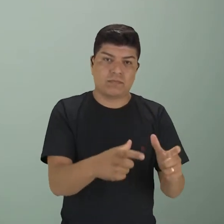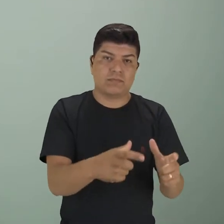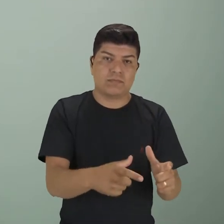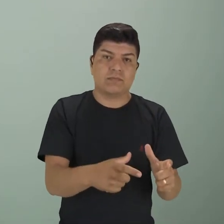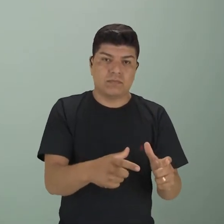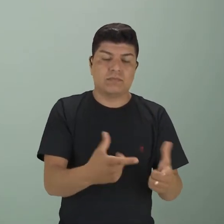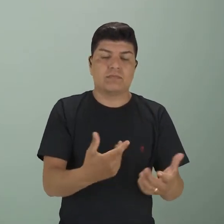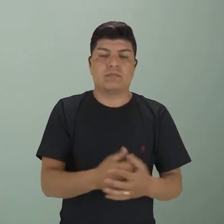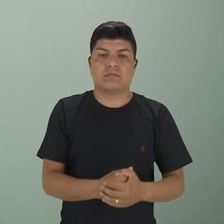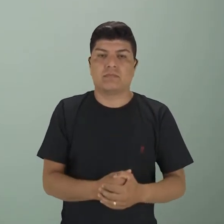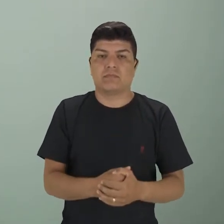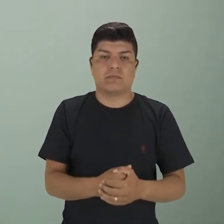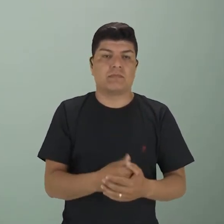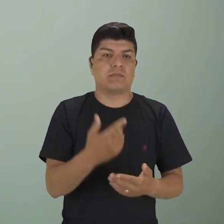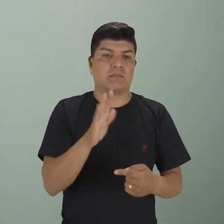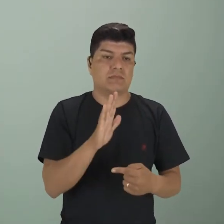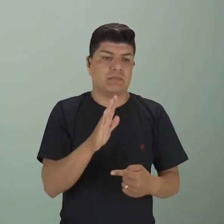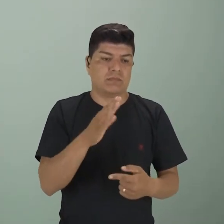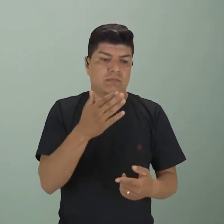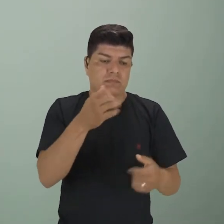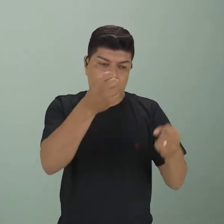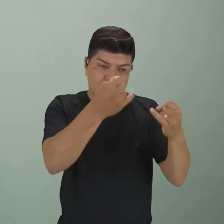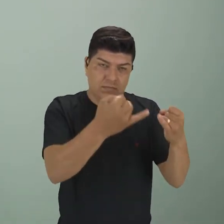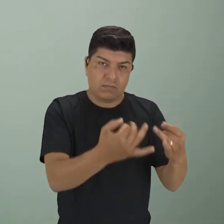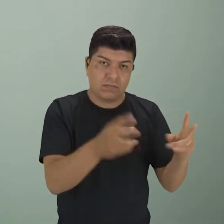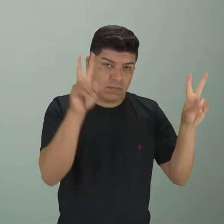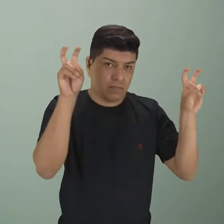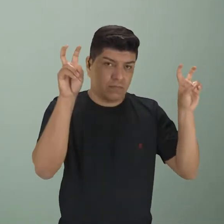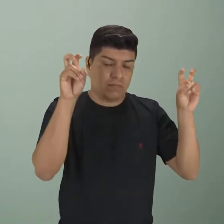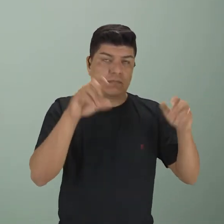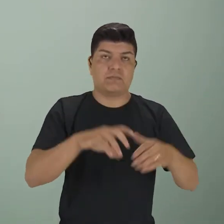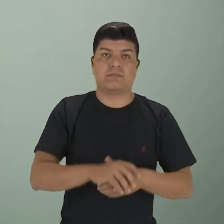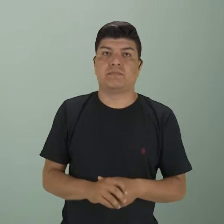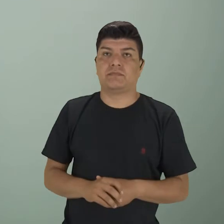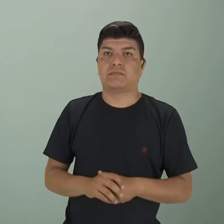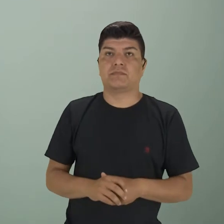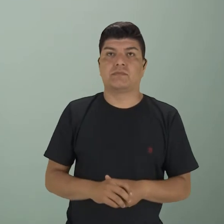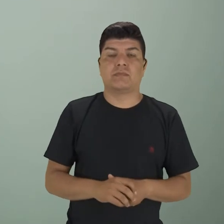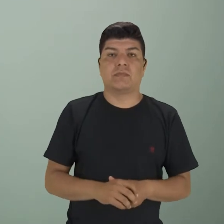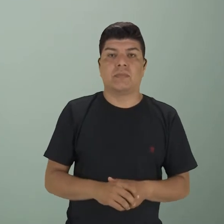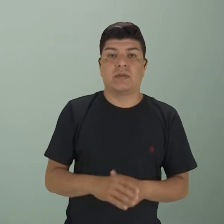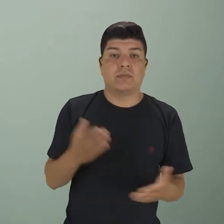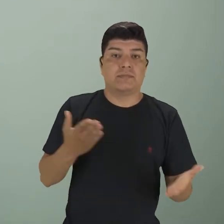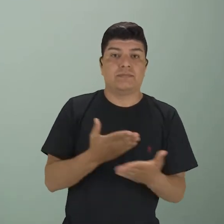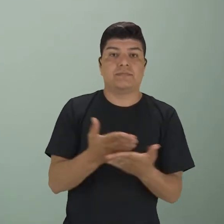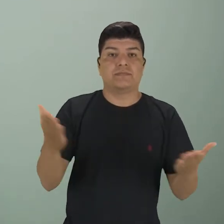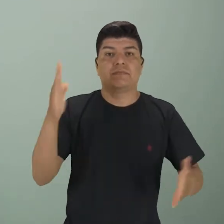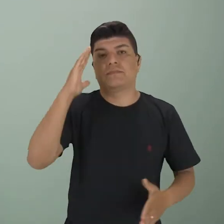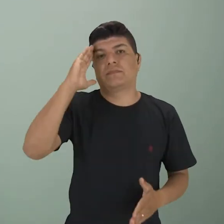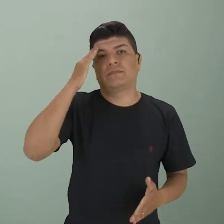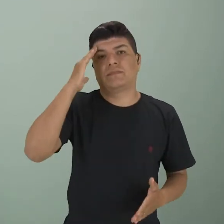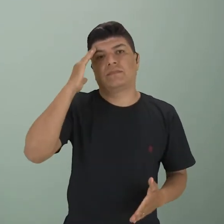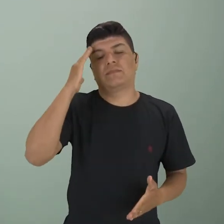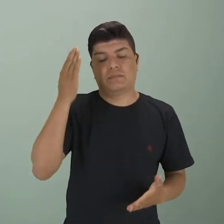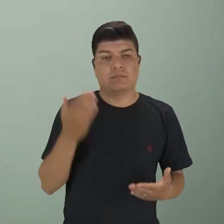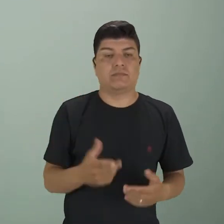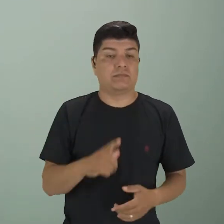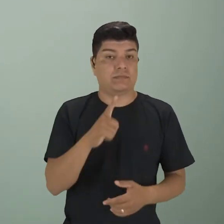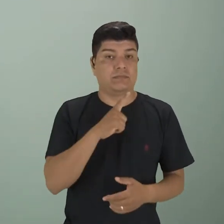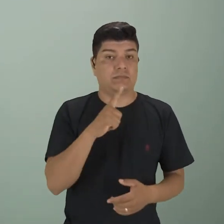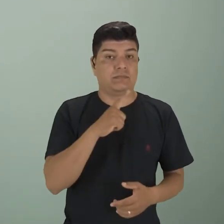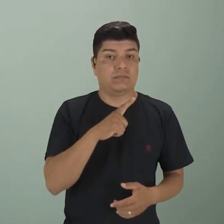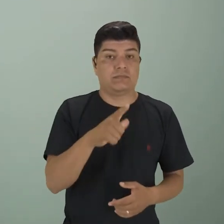da sua terra para trabalhar essa temática. Então, para que você entenda bem, aqui há